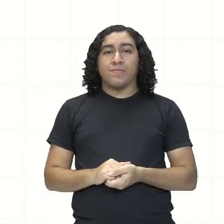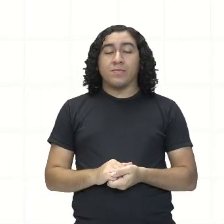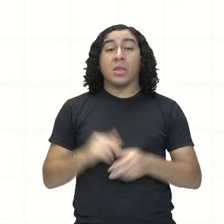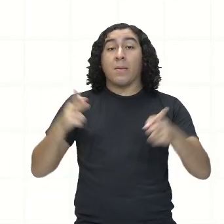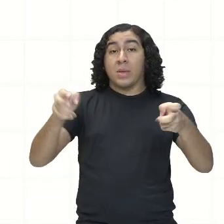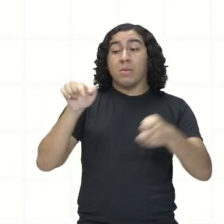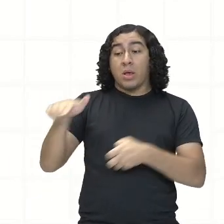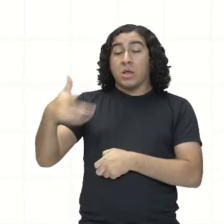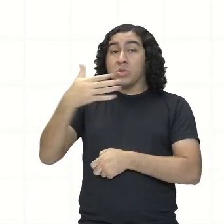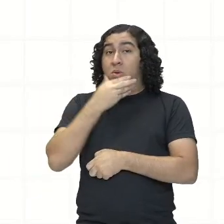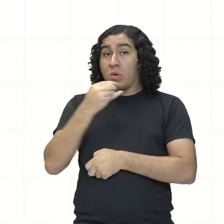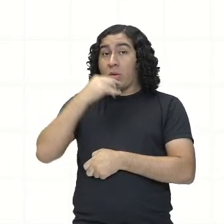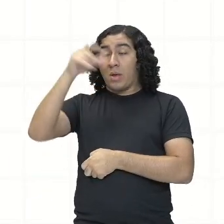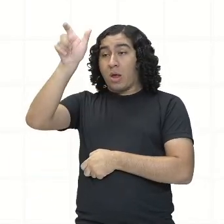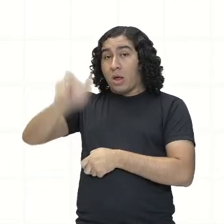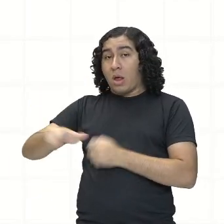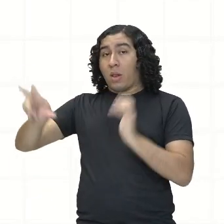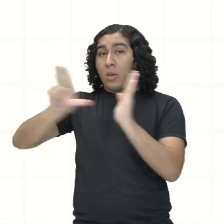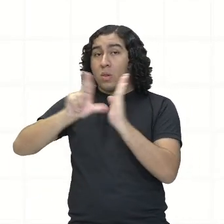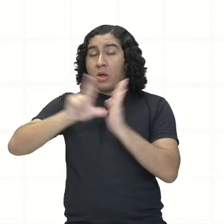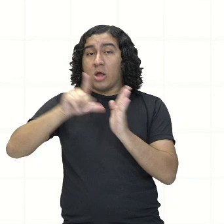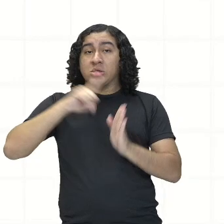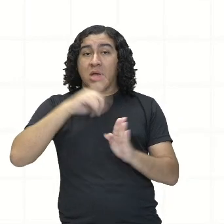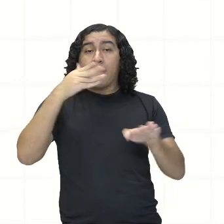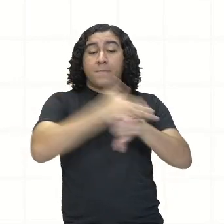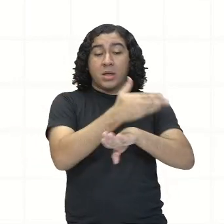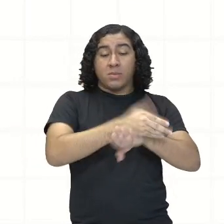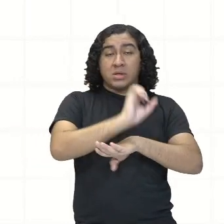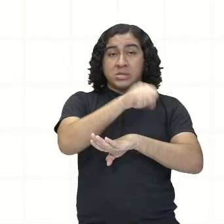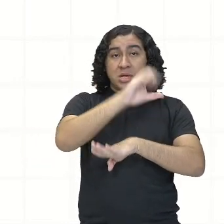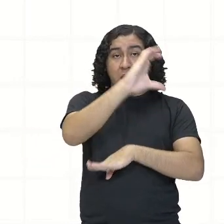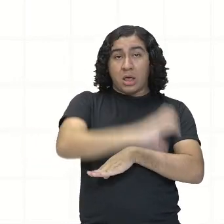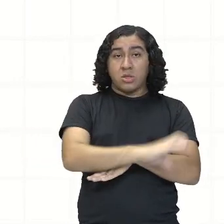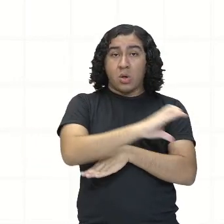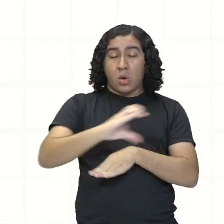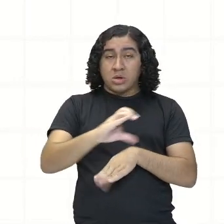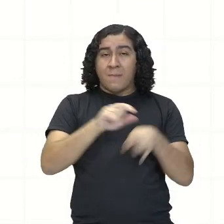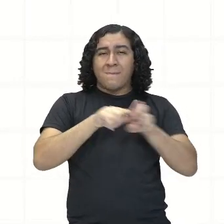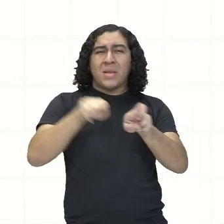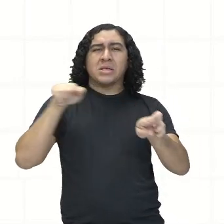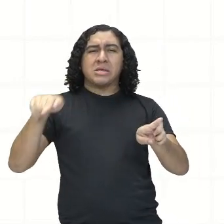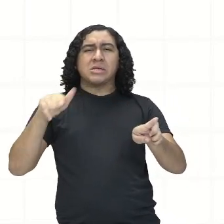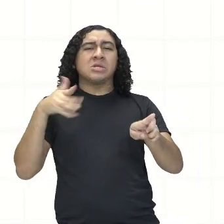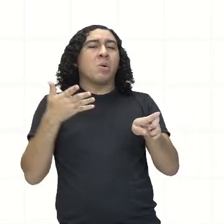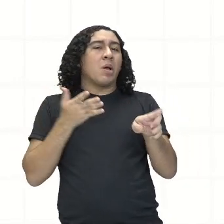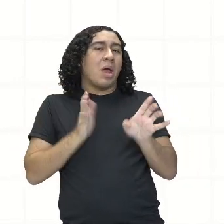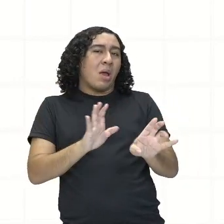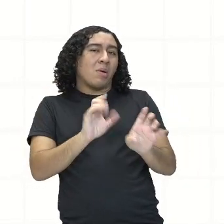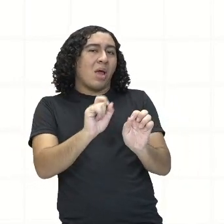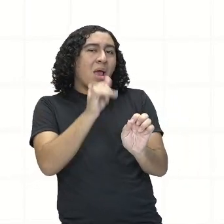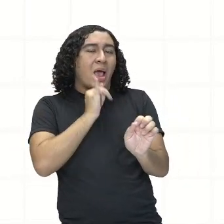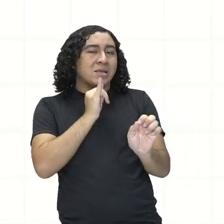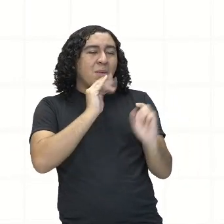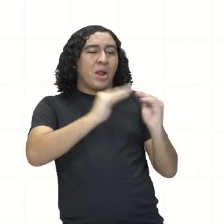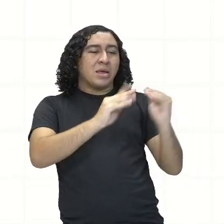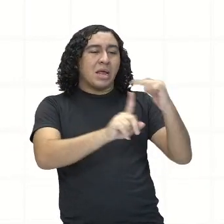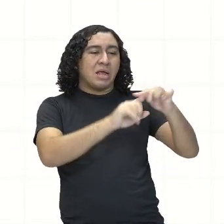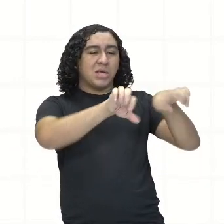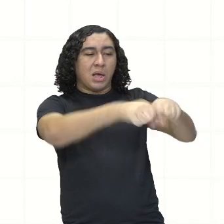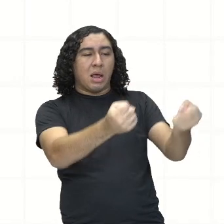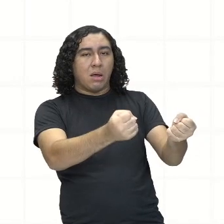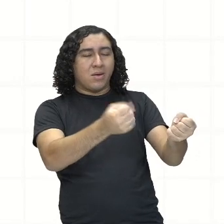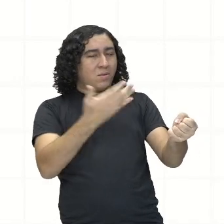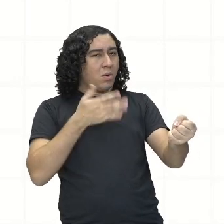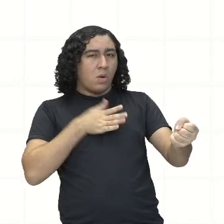ele estava ali inserido no contexto da Igreja Católica. Ele não queria a ruptura da Igreja, certo? Então,